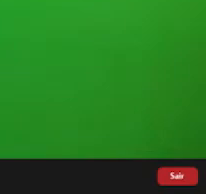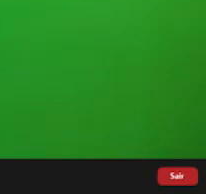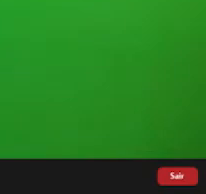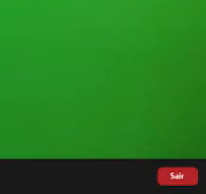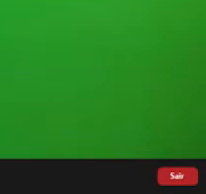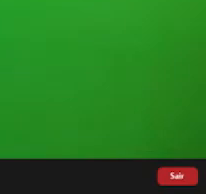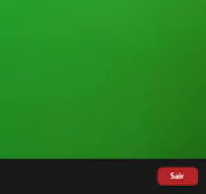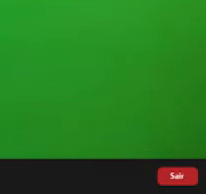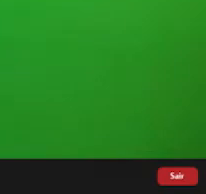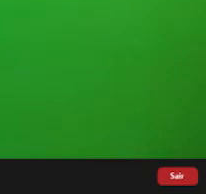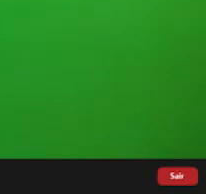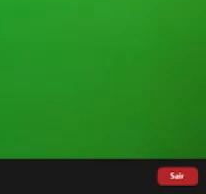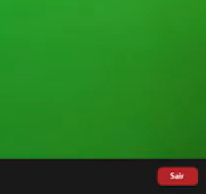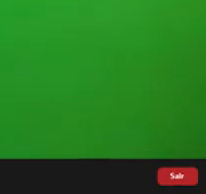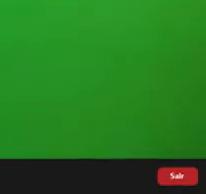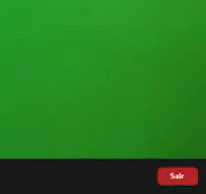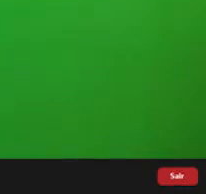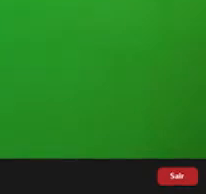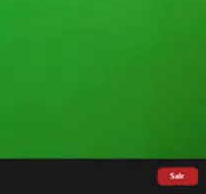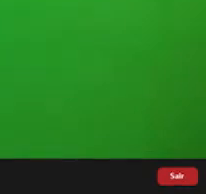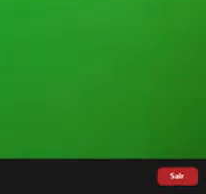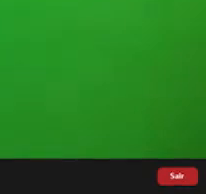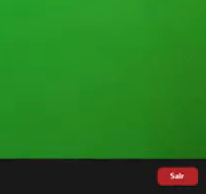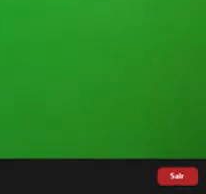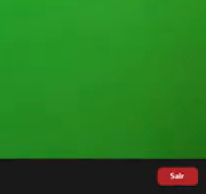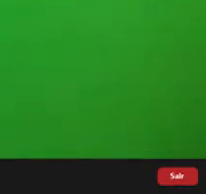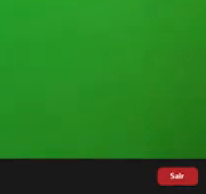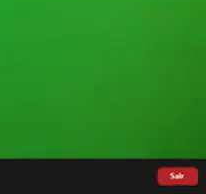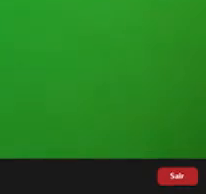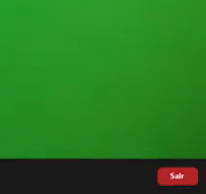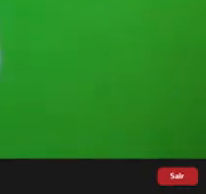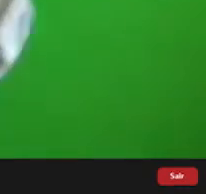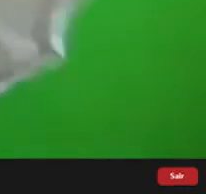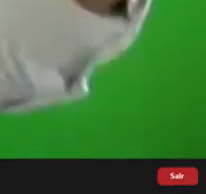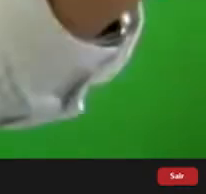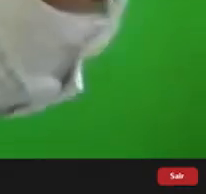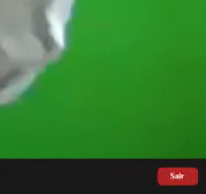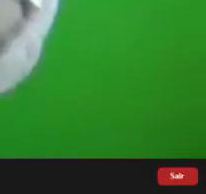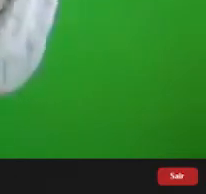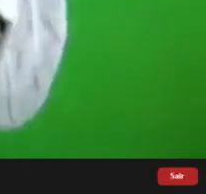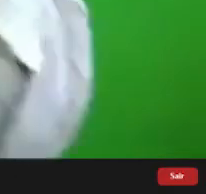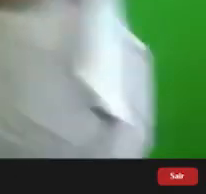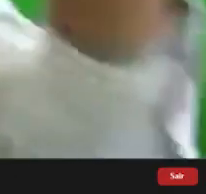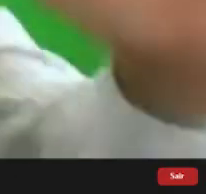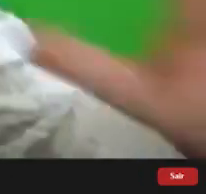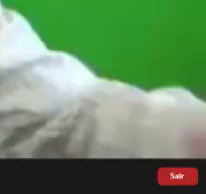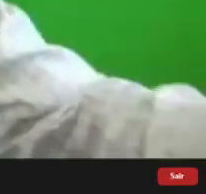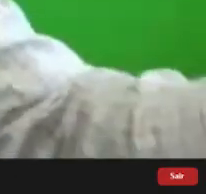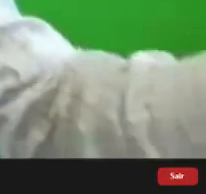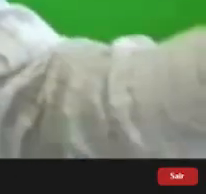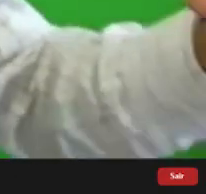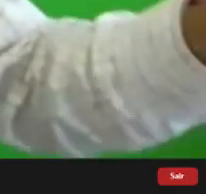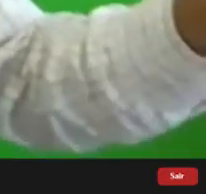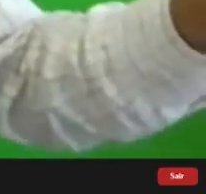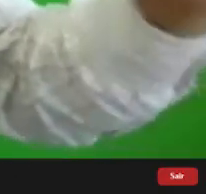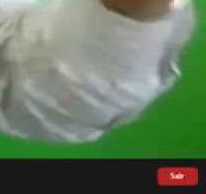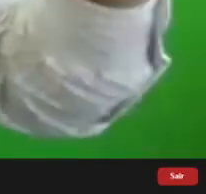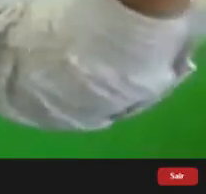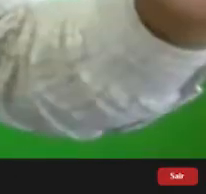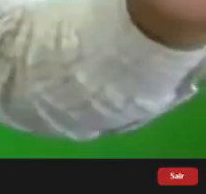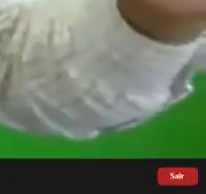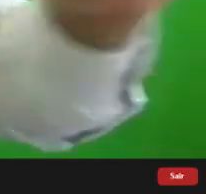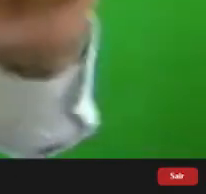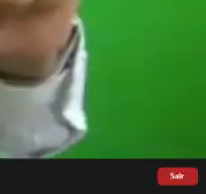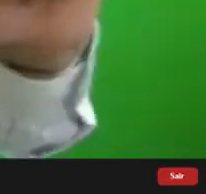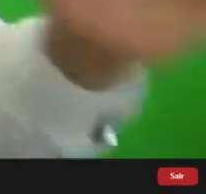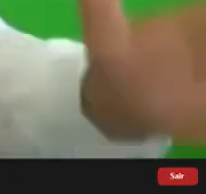renovação dos vereadores na Câmara, será que não é hora da gente poder discutir isso? Abaixar o preço, nós não vamos conseguir. Eu tenho